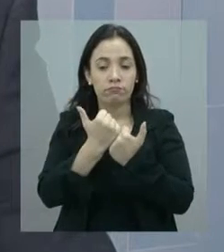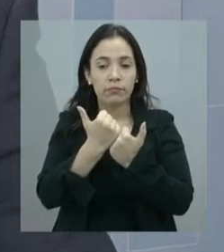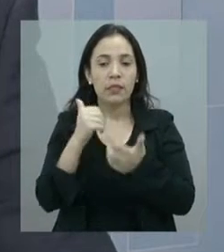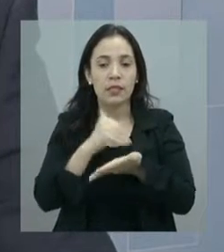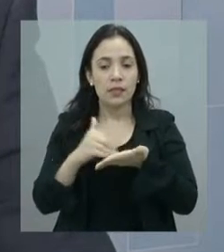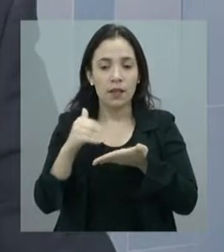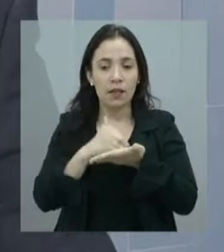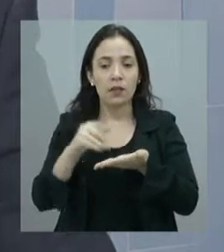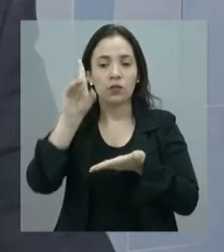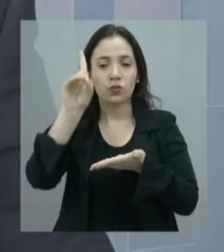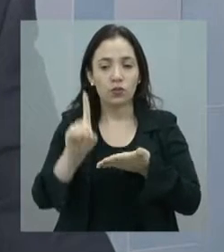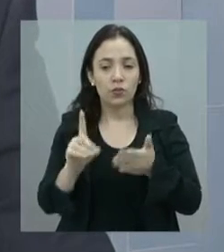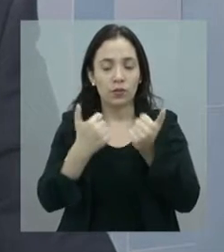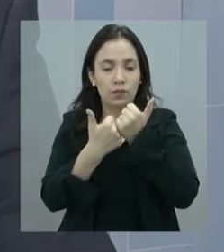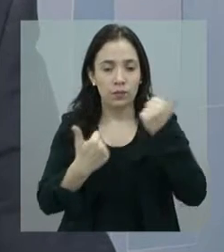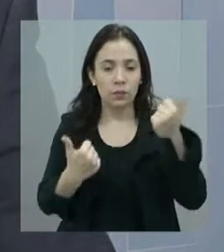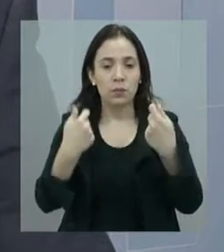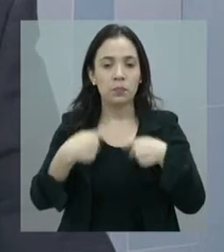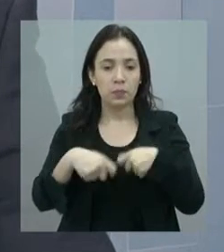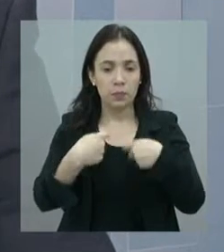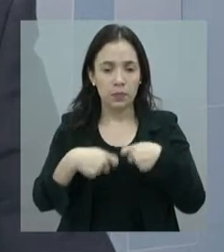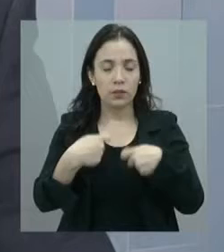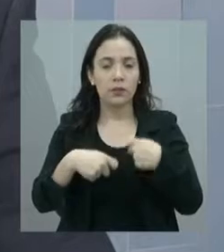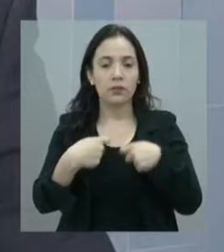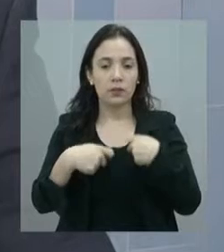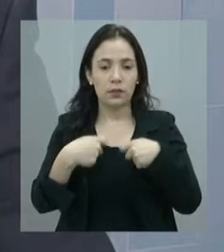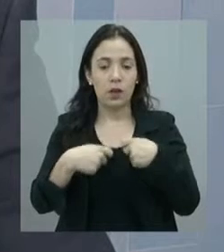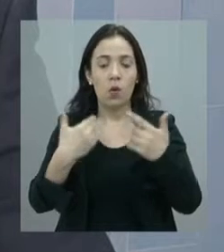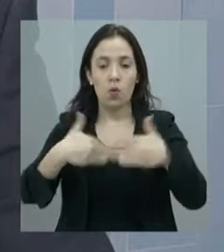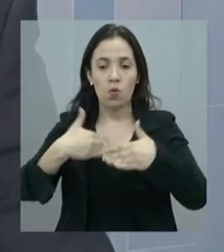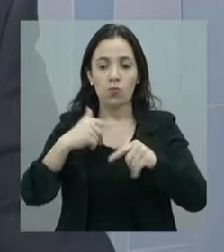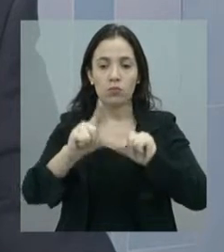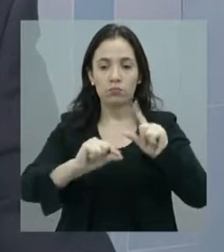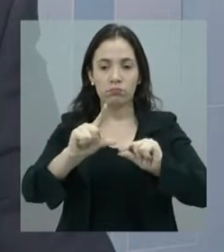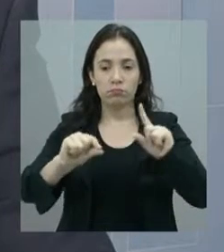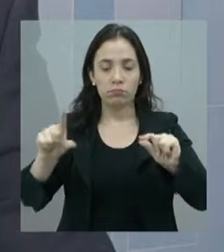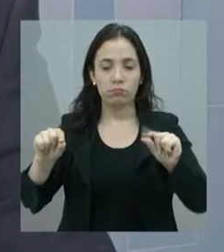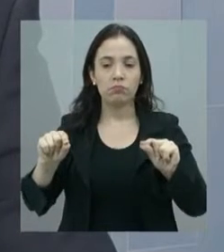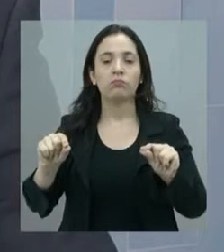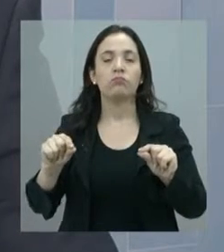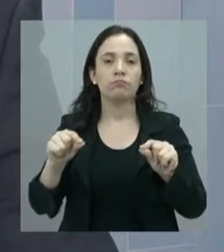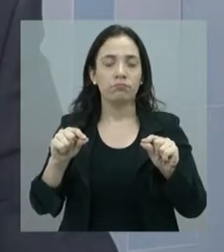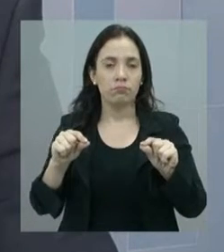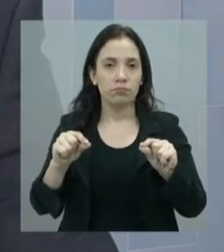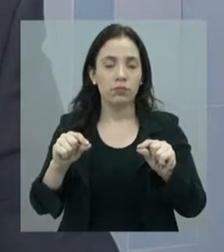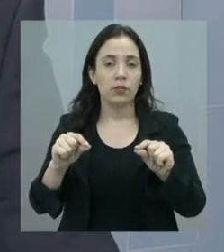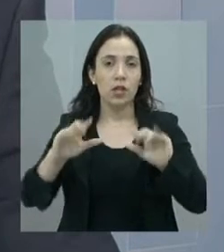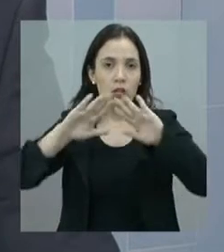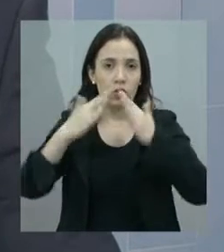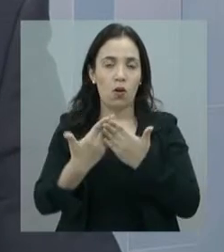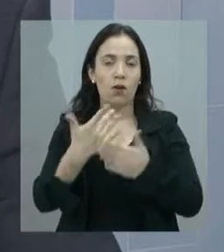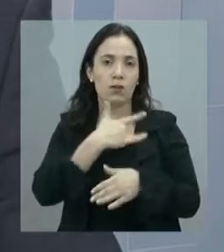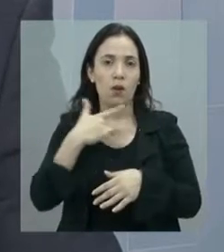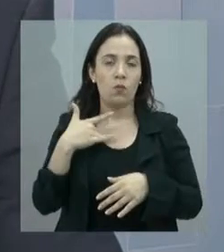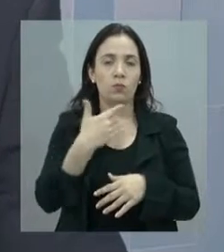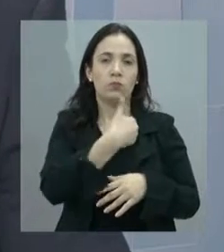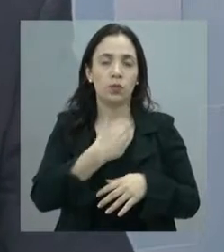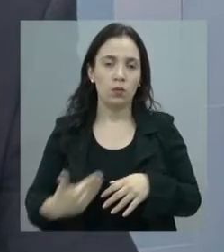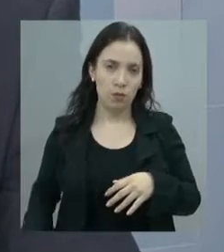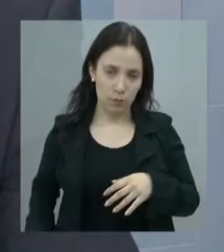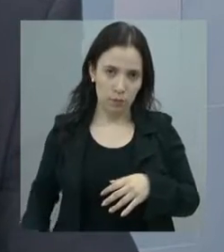as diretorias, eles terão que ser por um concurso seletivo pela Escola de Saúde Pública. Isso. Entendeu? E essas